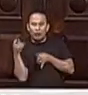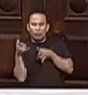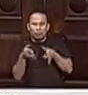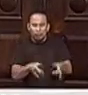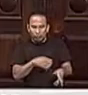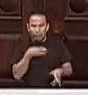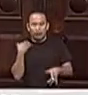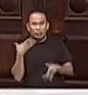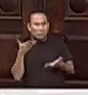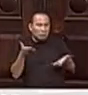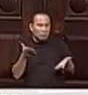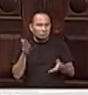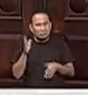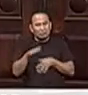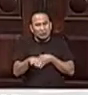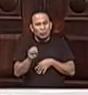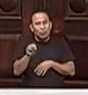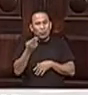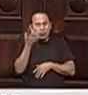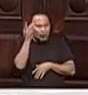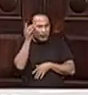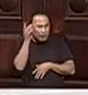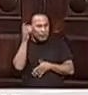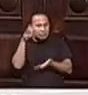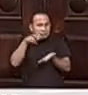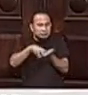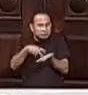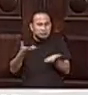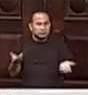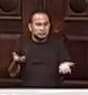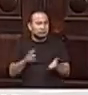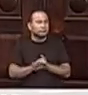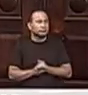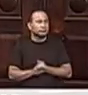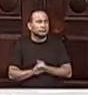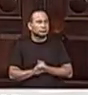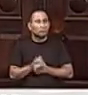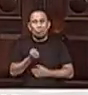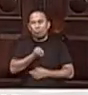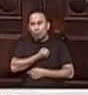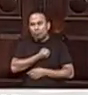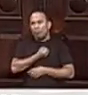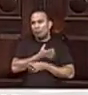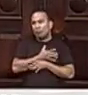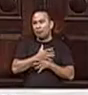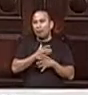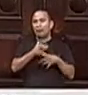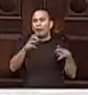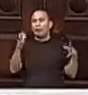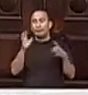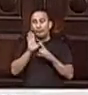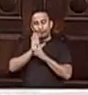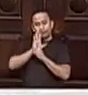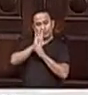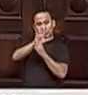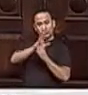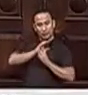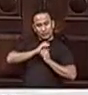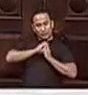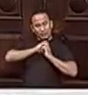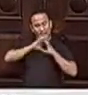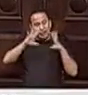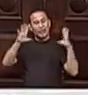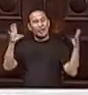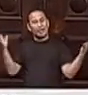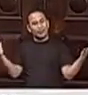acredito, ou hoje à tarde, ou amanhã de manhã. Um número muito grande, demonstrando claramente a falência